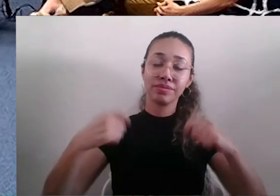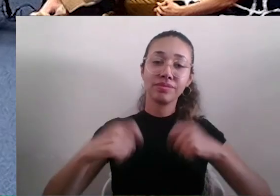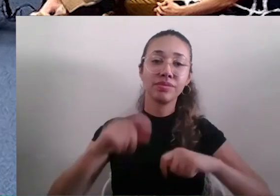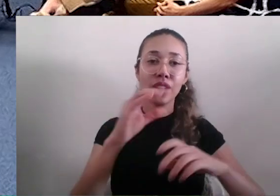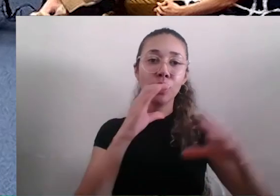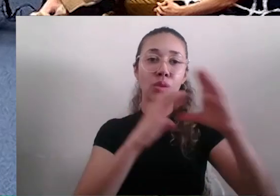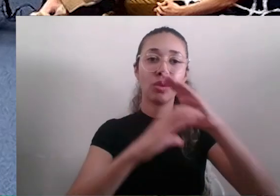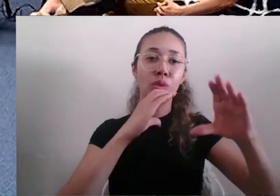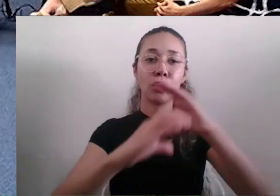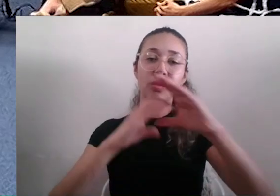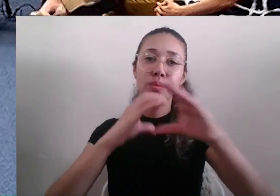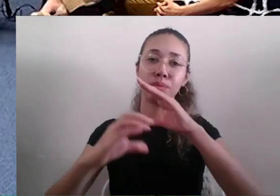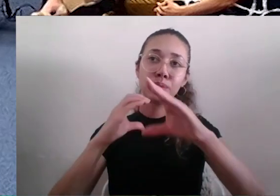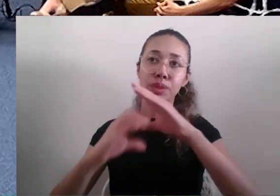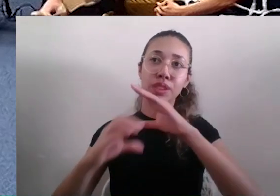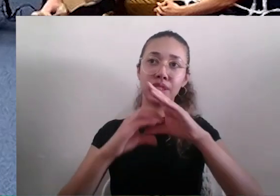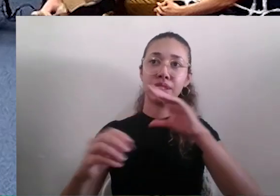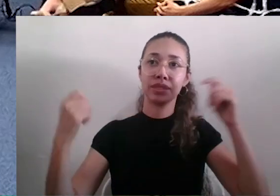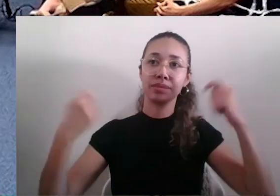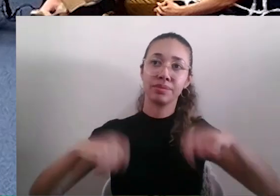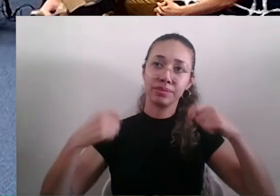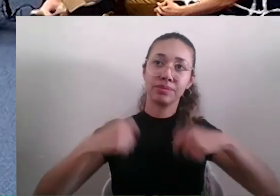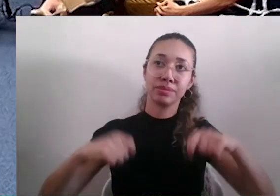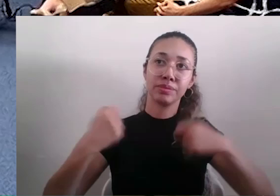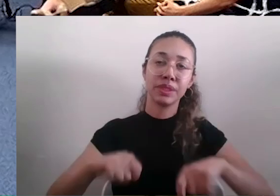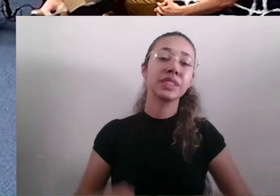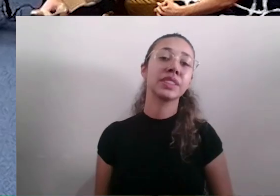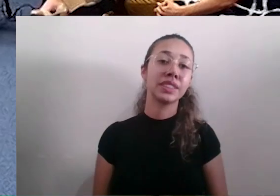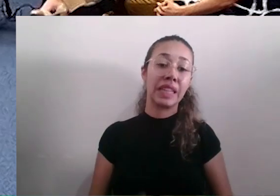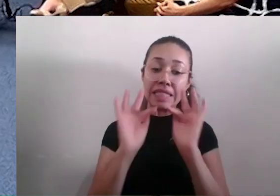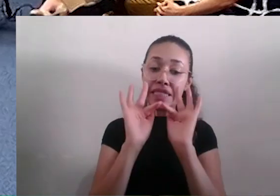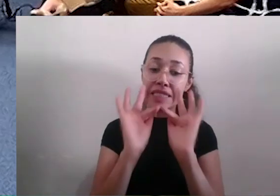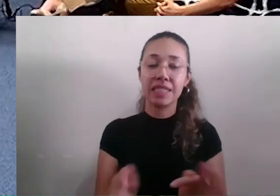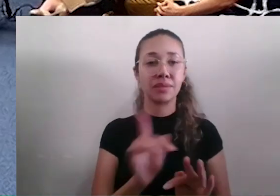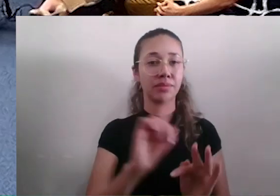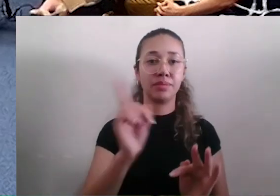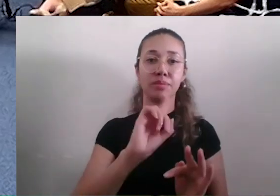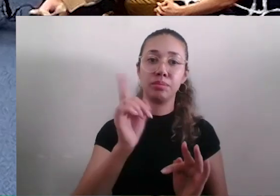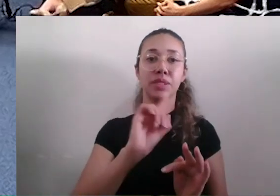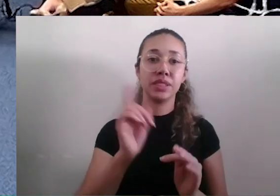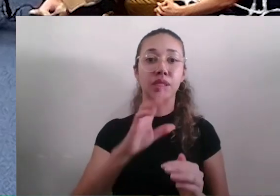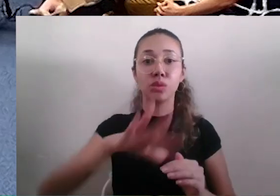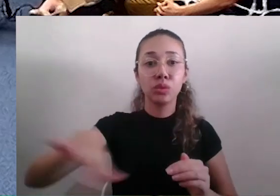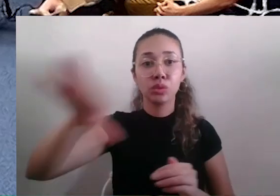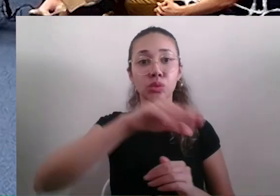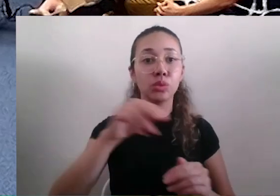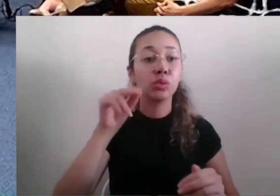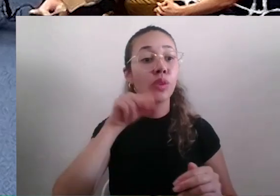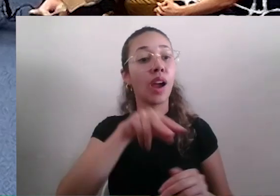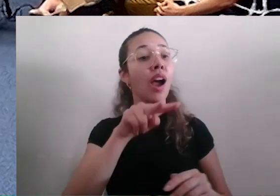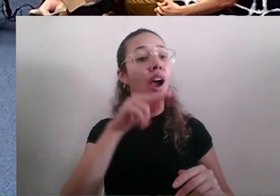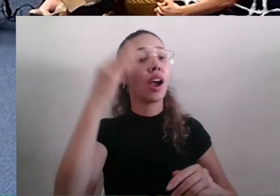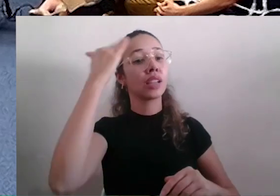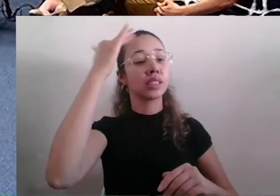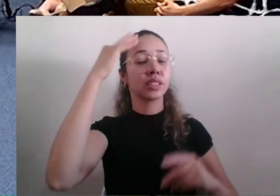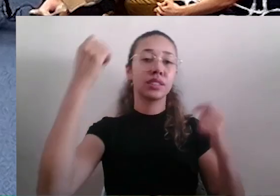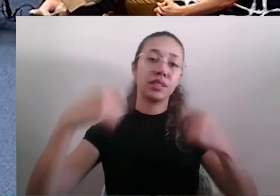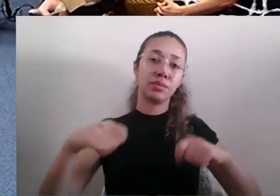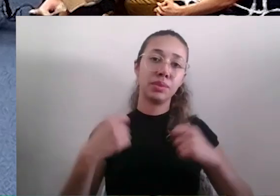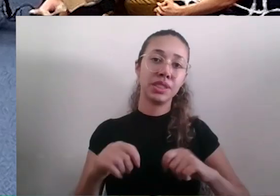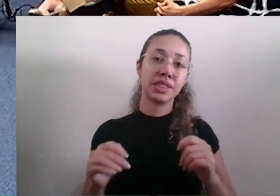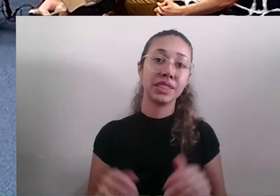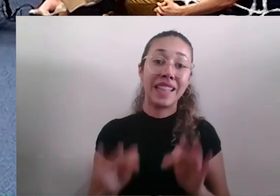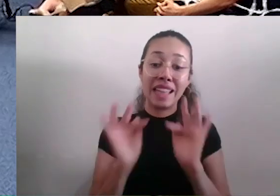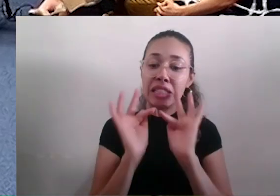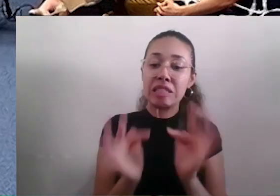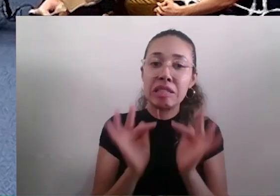público de uma maneira que o público entenda não é de uma maneira simplista não precisa ser de uma maneira simplista que como você falou as pessoas não estão só atrás de